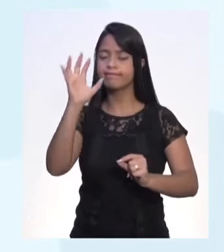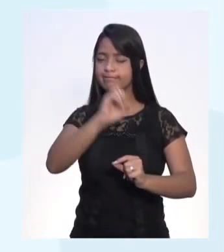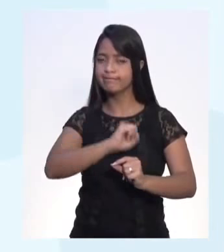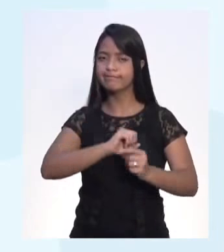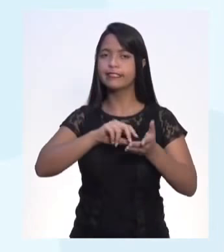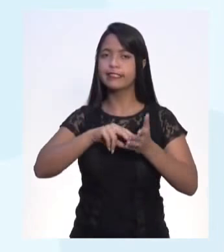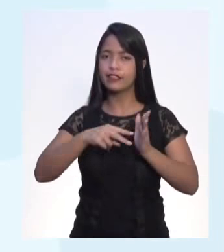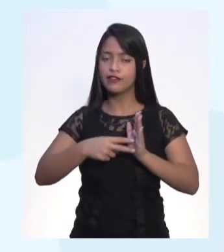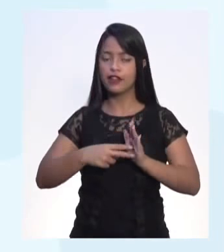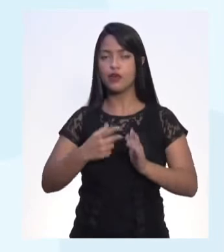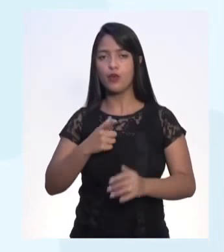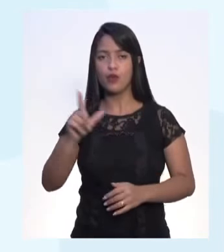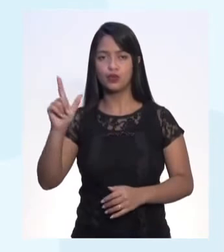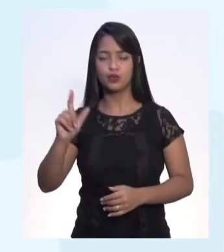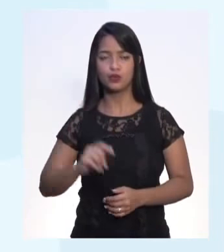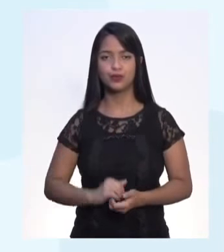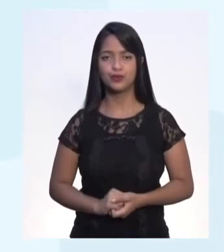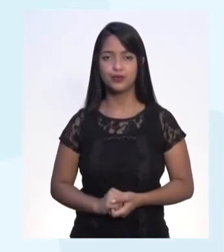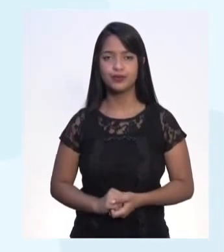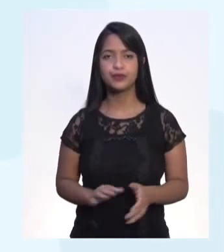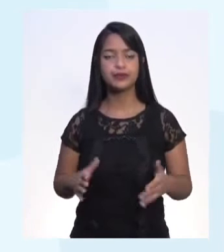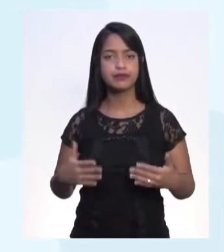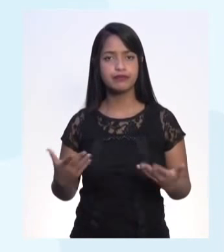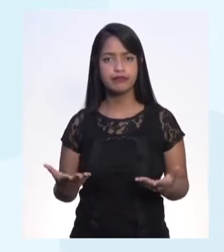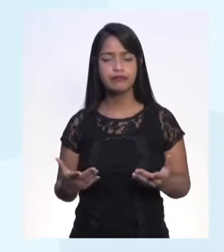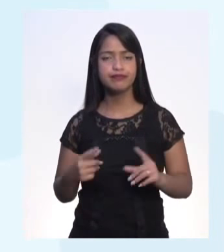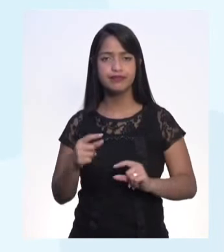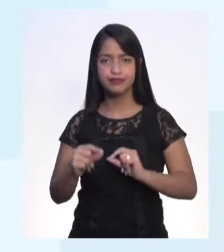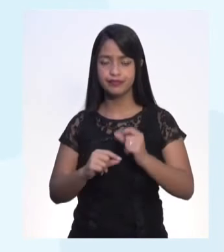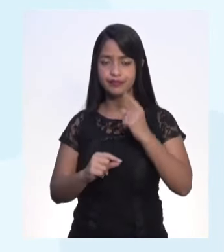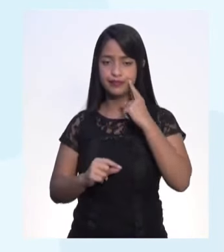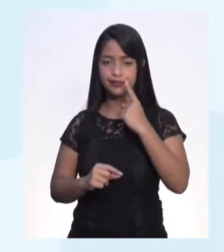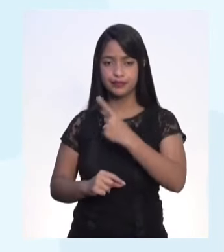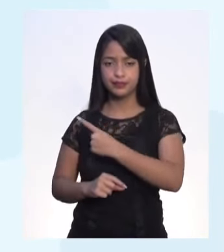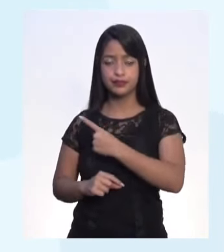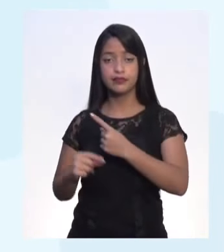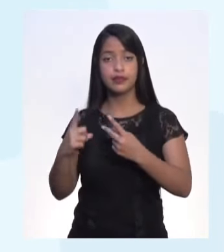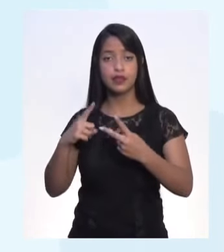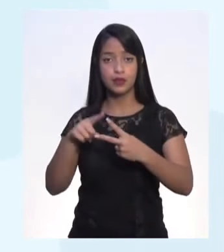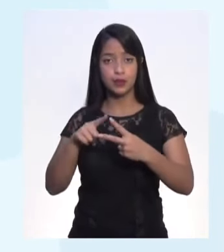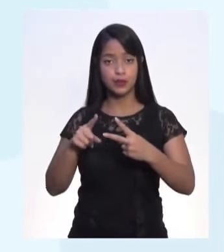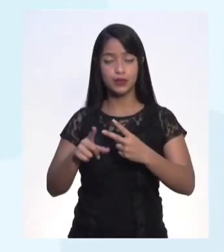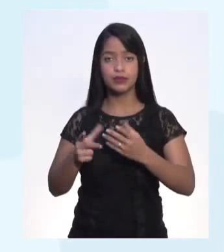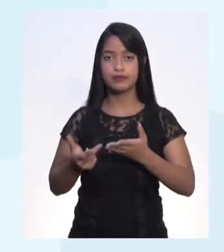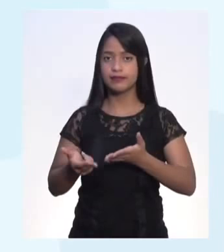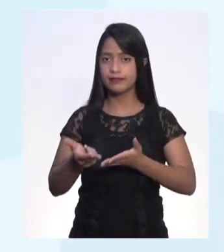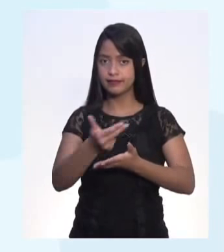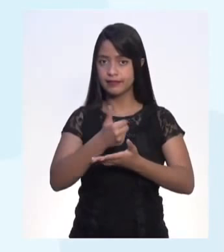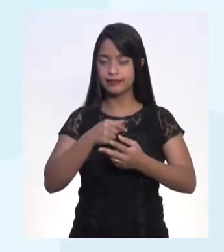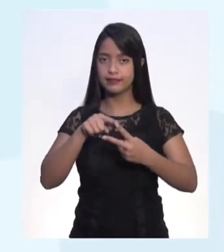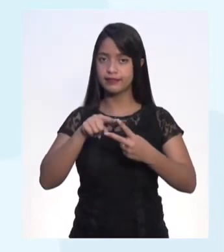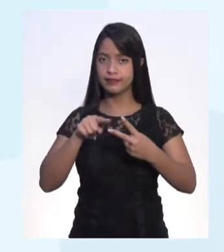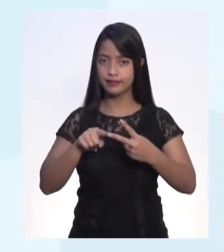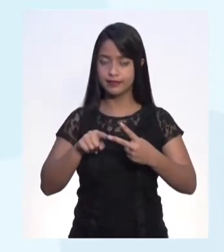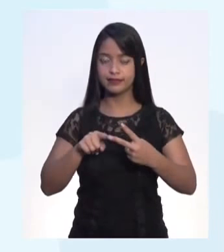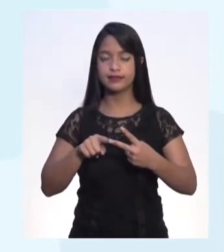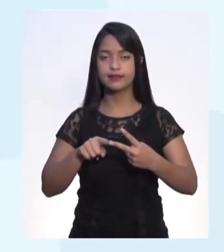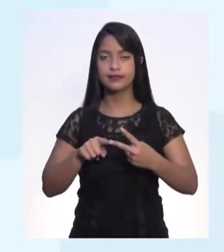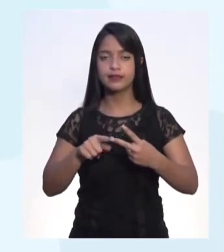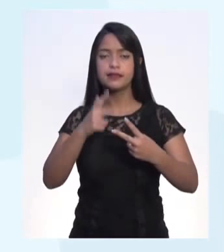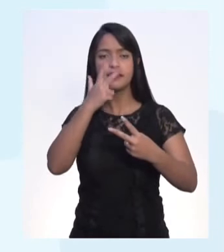outro valor posicional então o que que acontece aqui a gente tem essa representação dos símbolos aparentemente